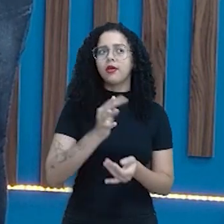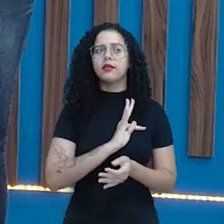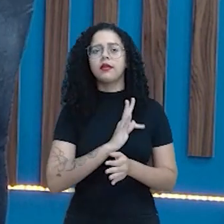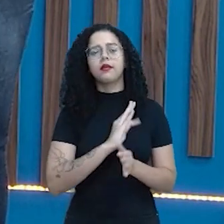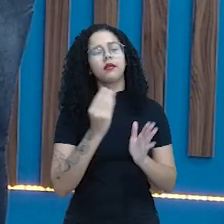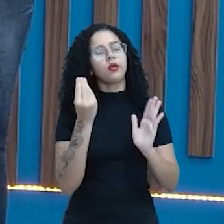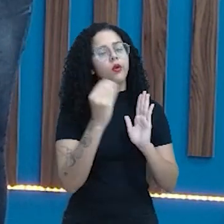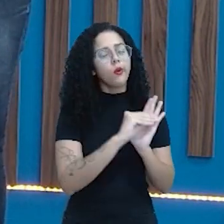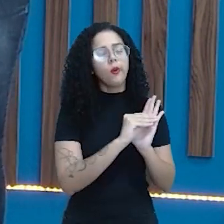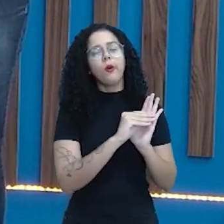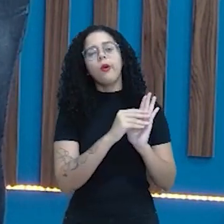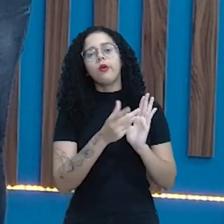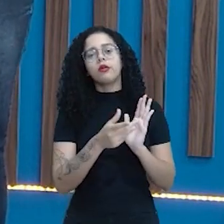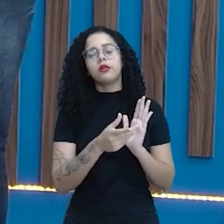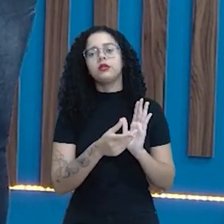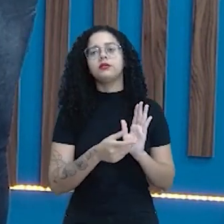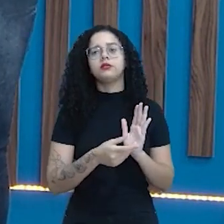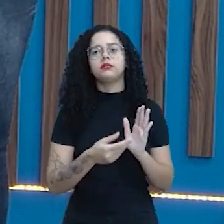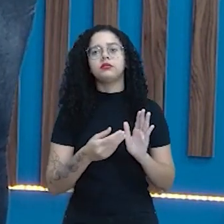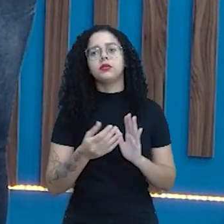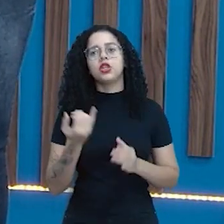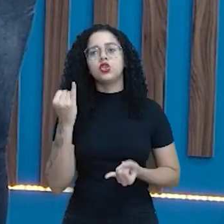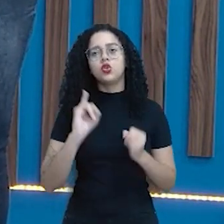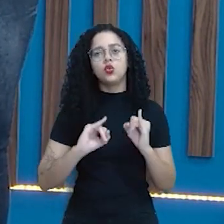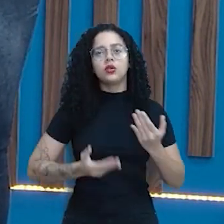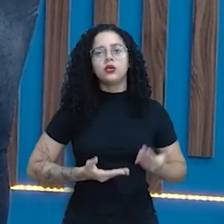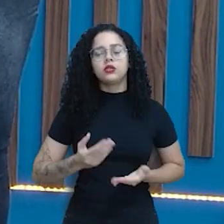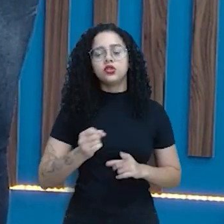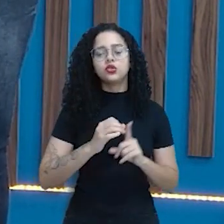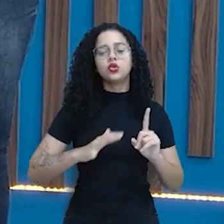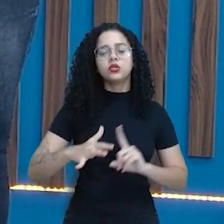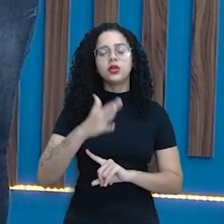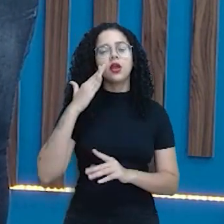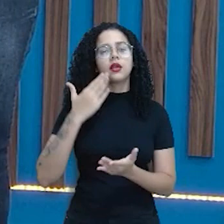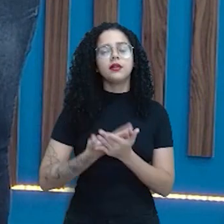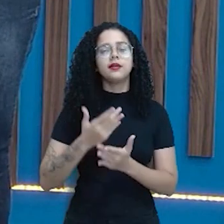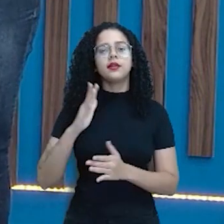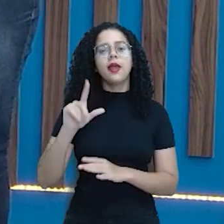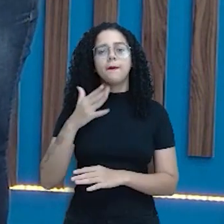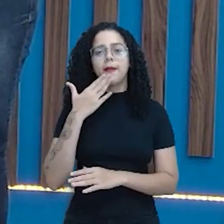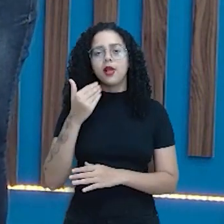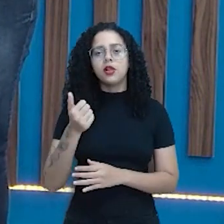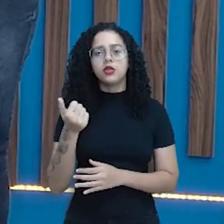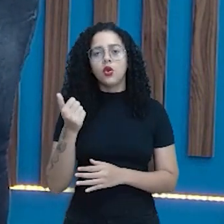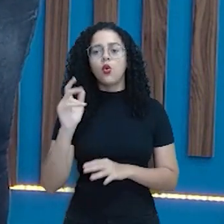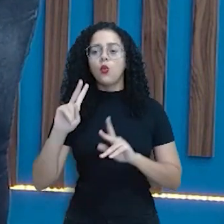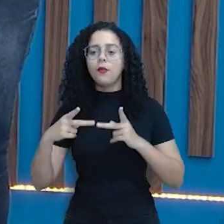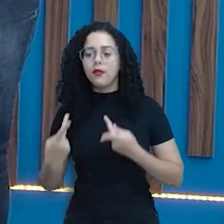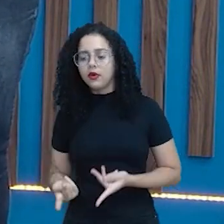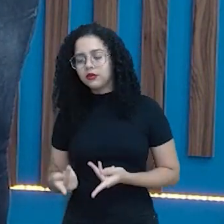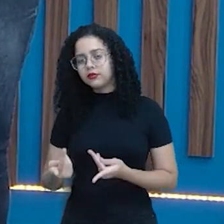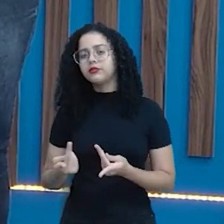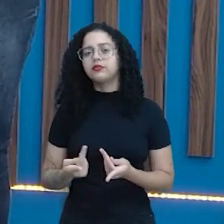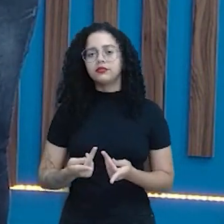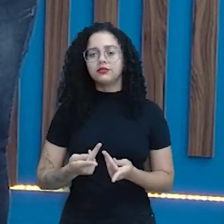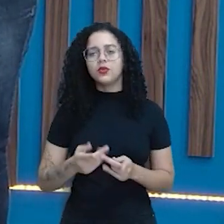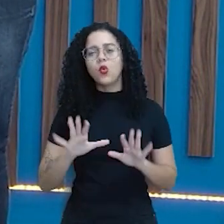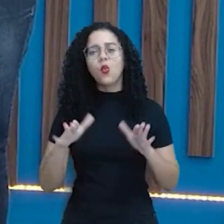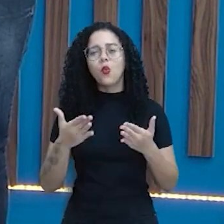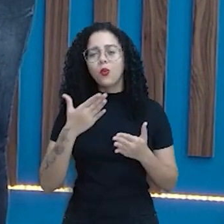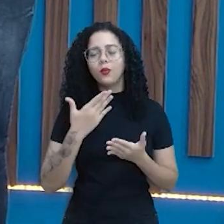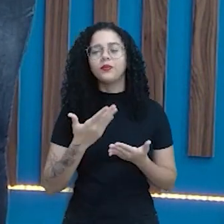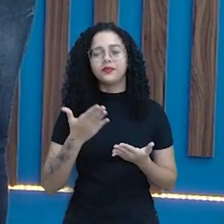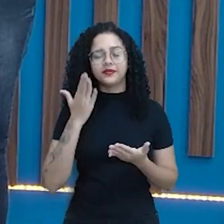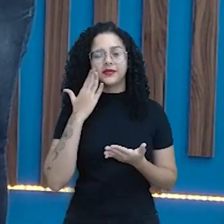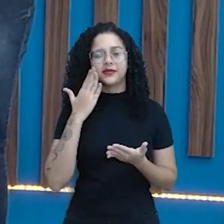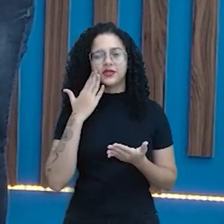coloca indústrias e serviços da sociedade que acredito que é melhor o humano fazendo, né? O humano